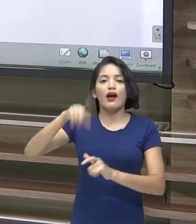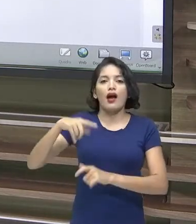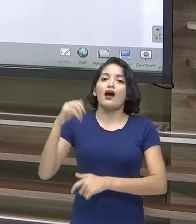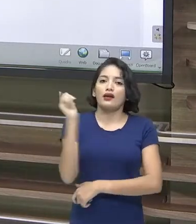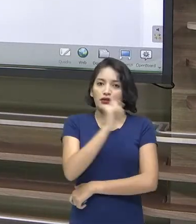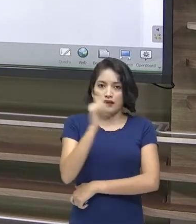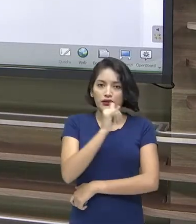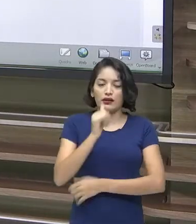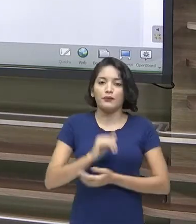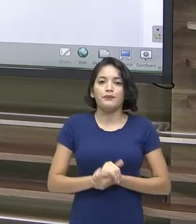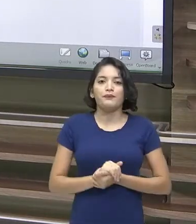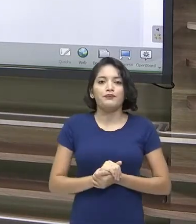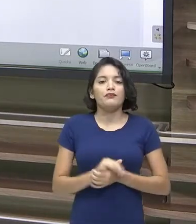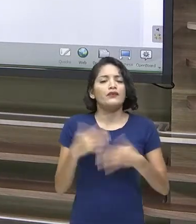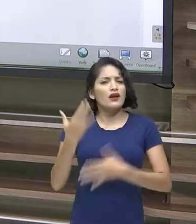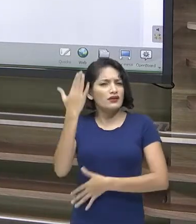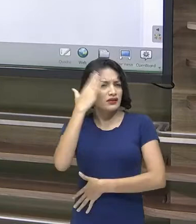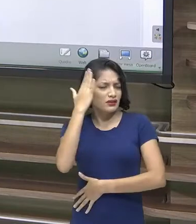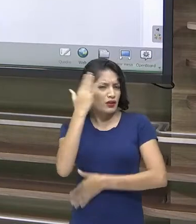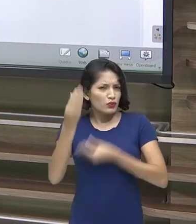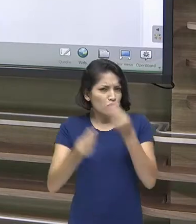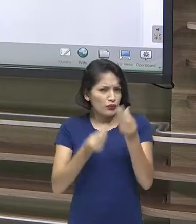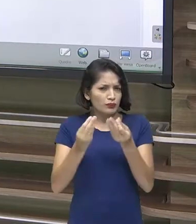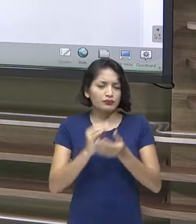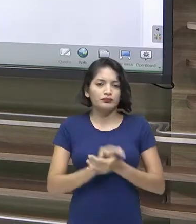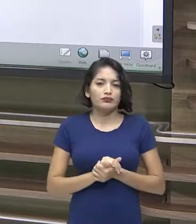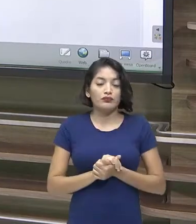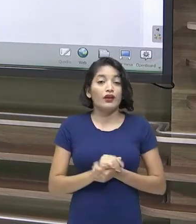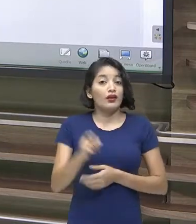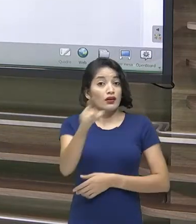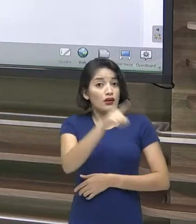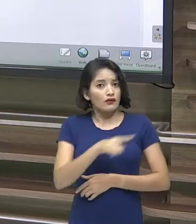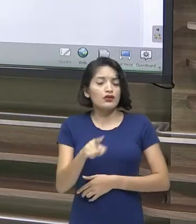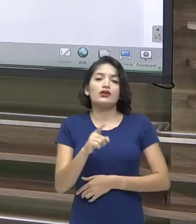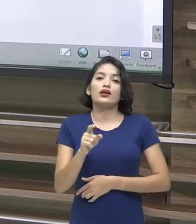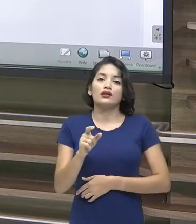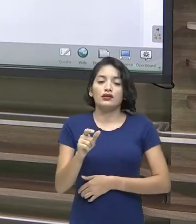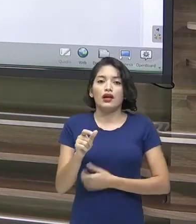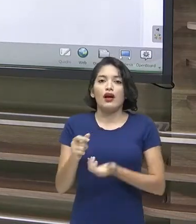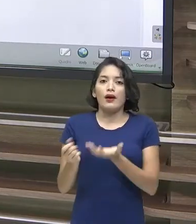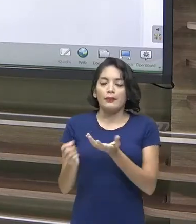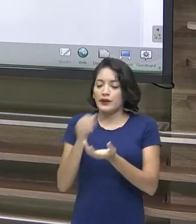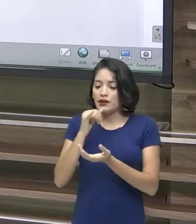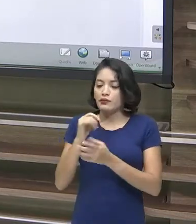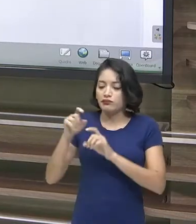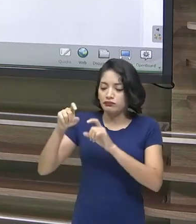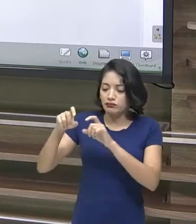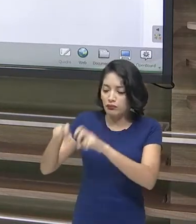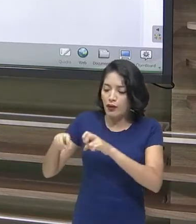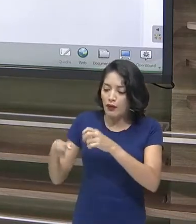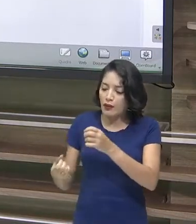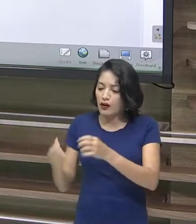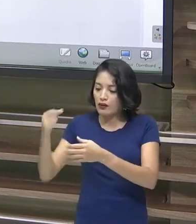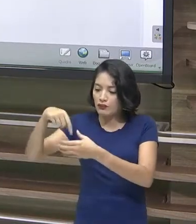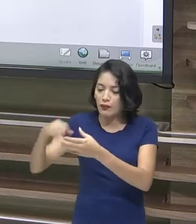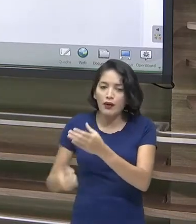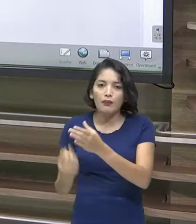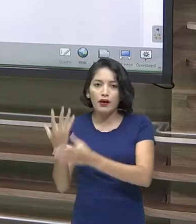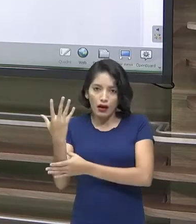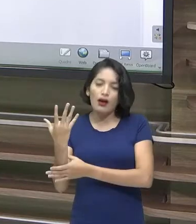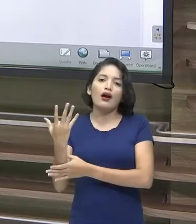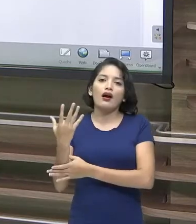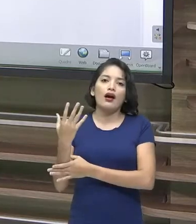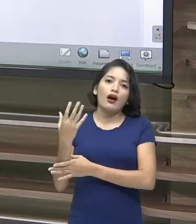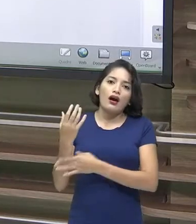Então, o que se entende por uma colônia? Que tudo que você produz, tudo que você planta, sua economia é